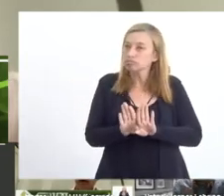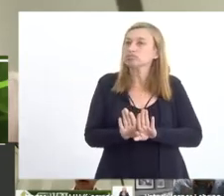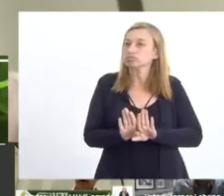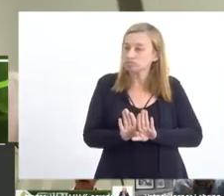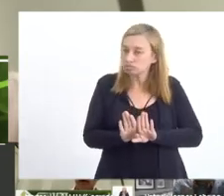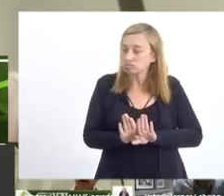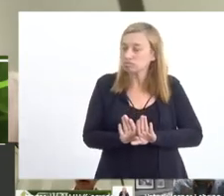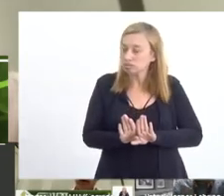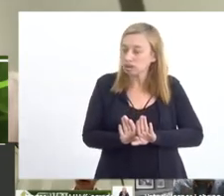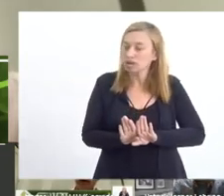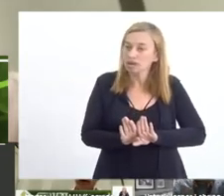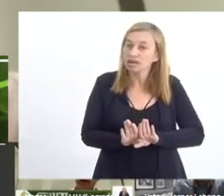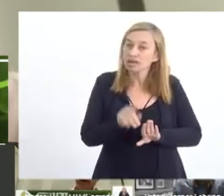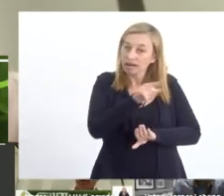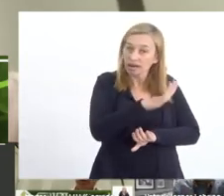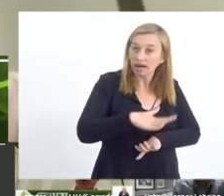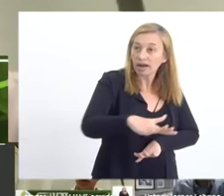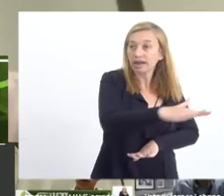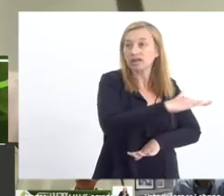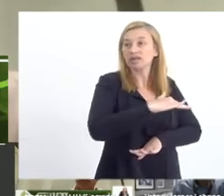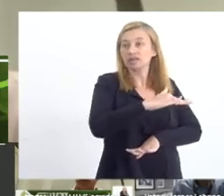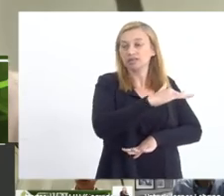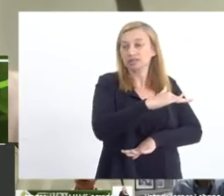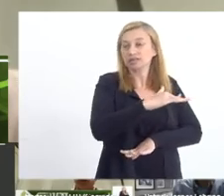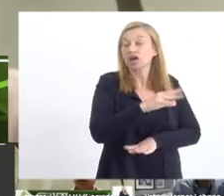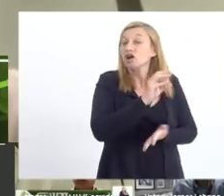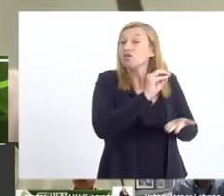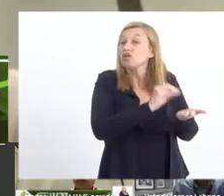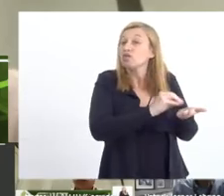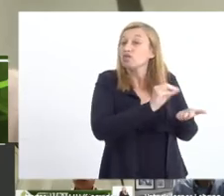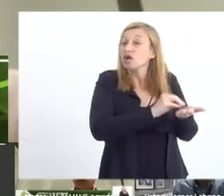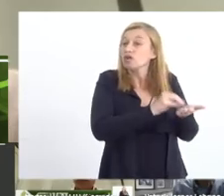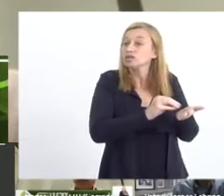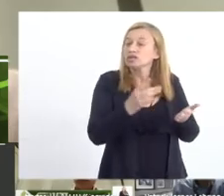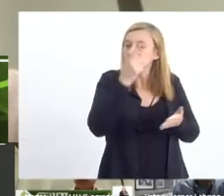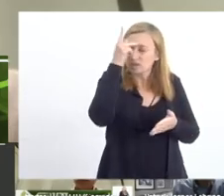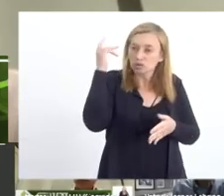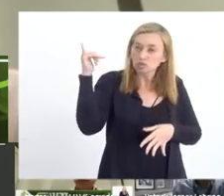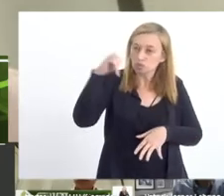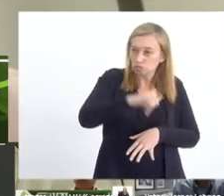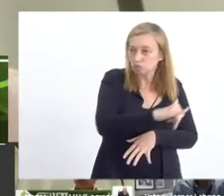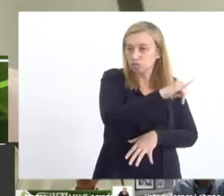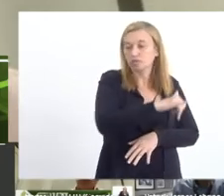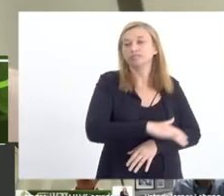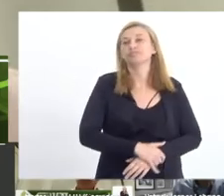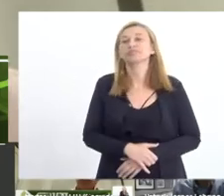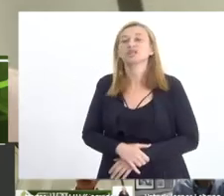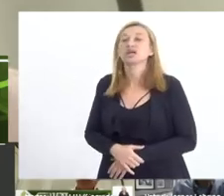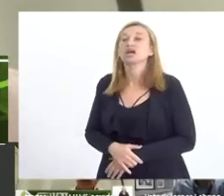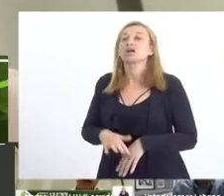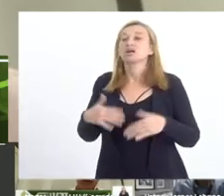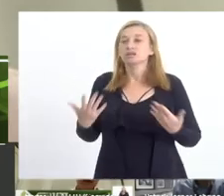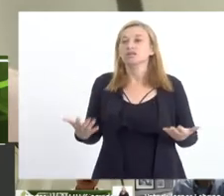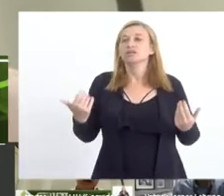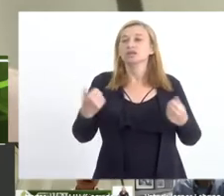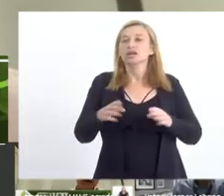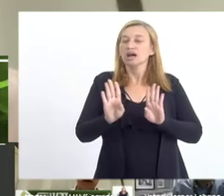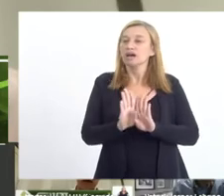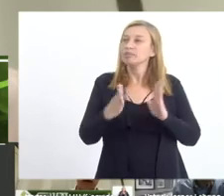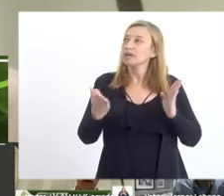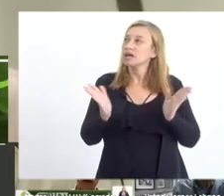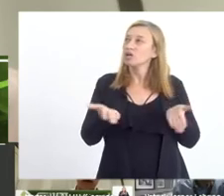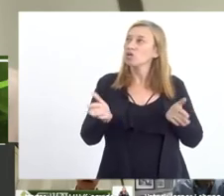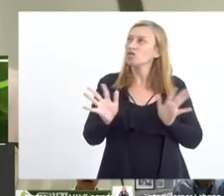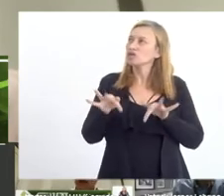aquela área ali por falta de passageiros, né? Então, a gente deve reabrir agora para o